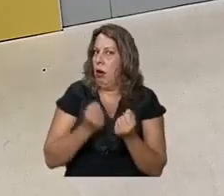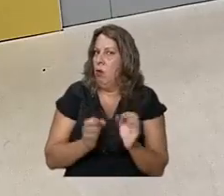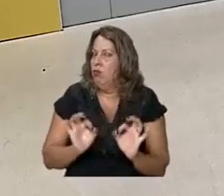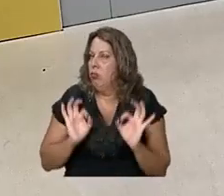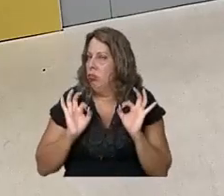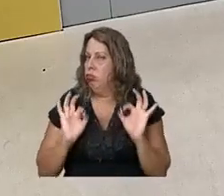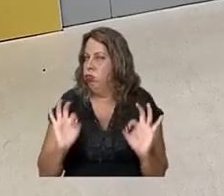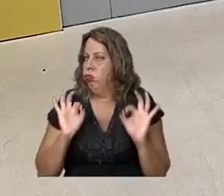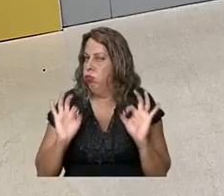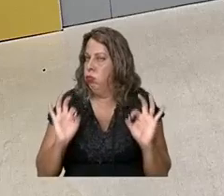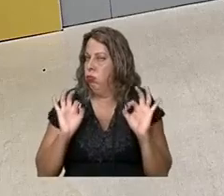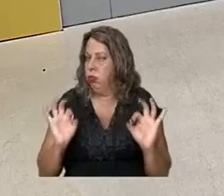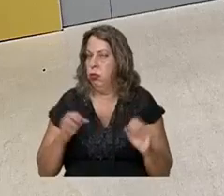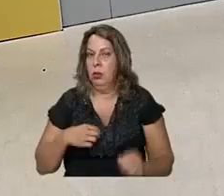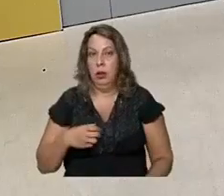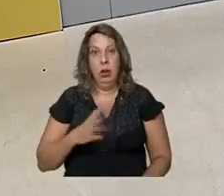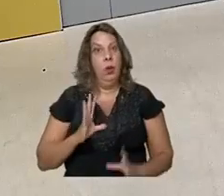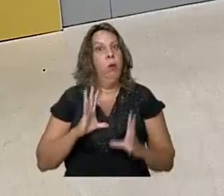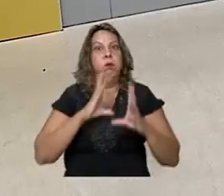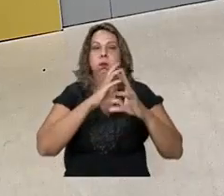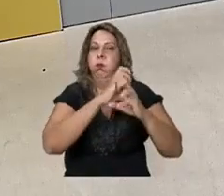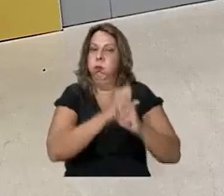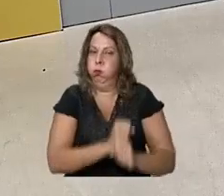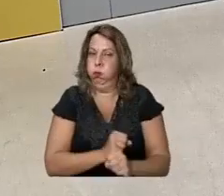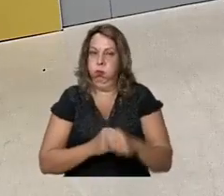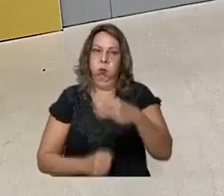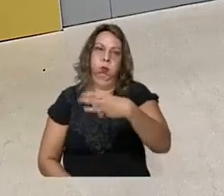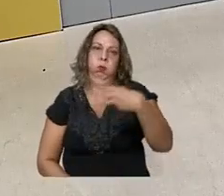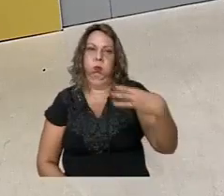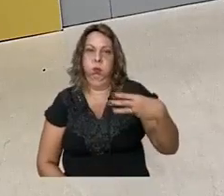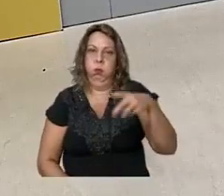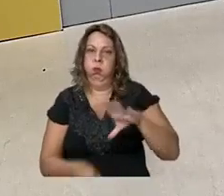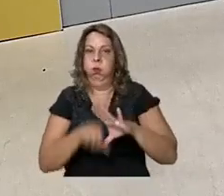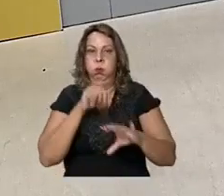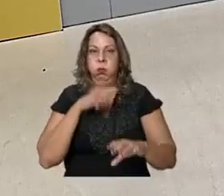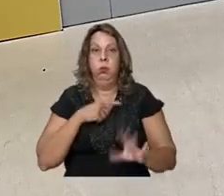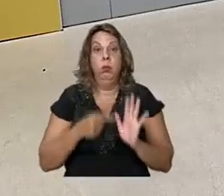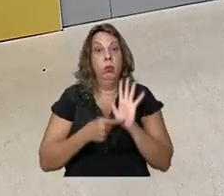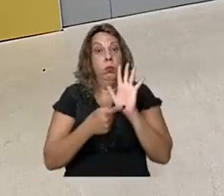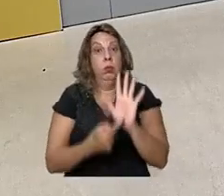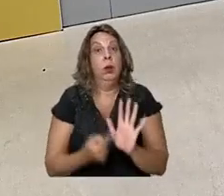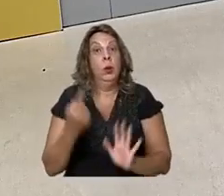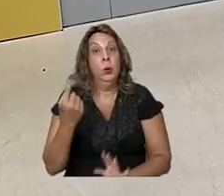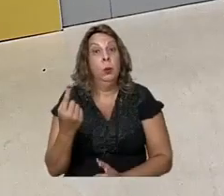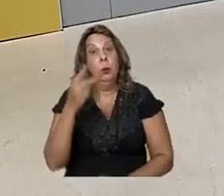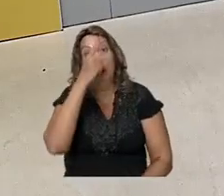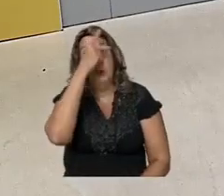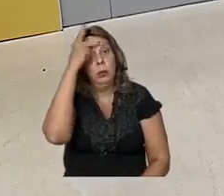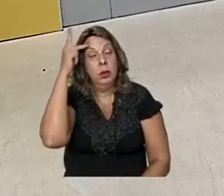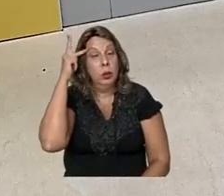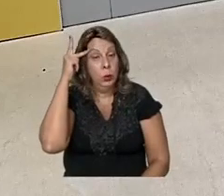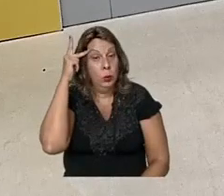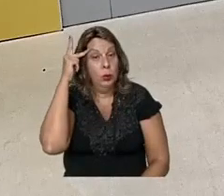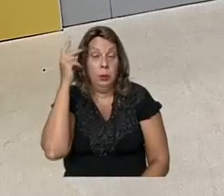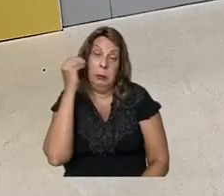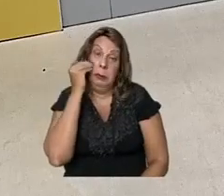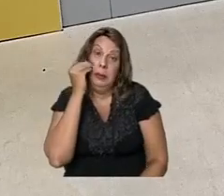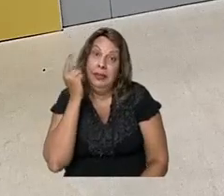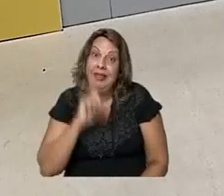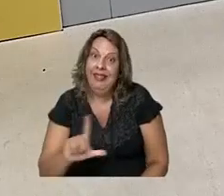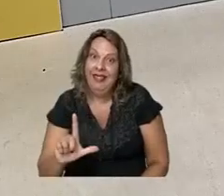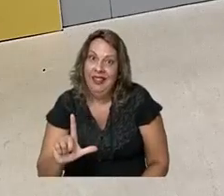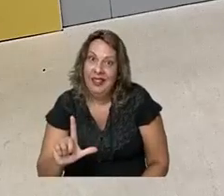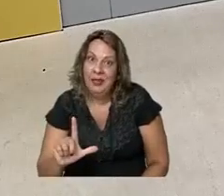quilômetro. 33 bolas já foram sorteadas. E aparece um título já pertinho, por uma bolinha para a